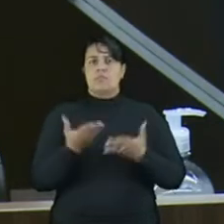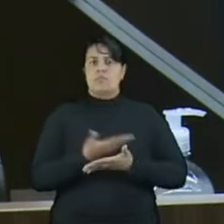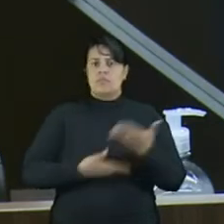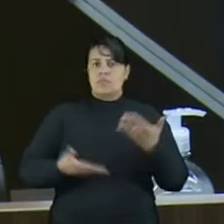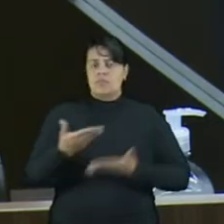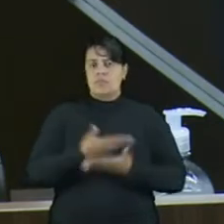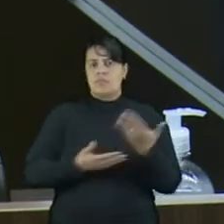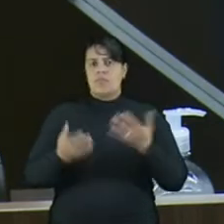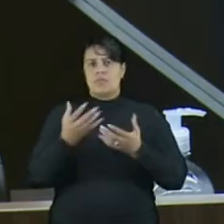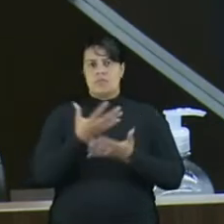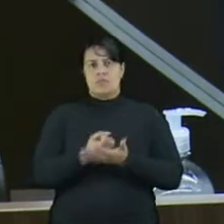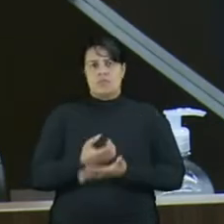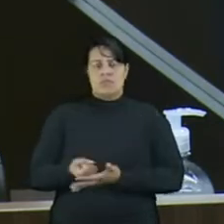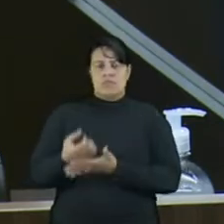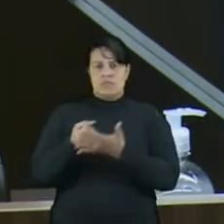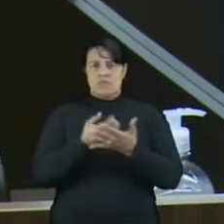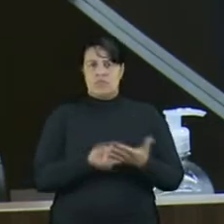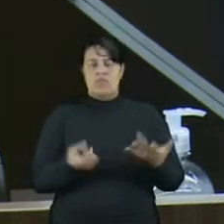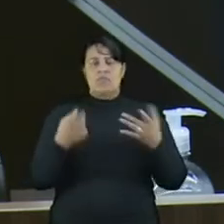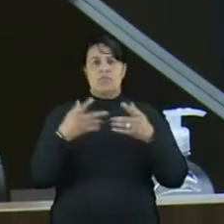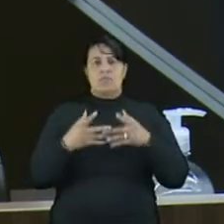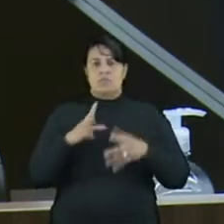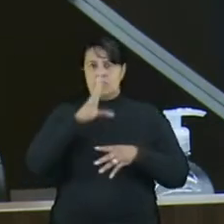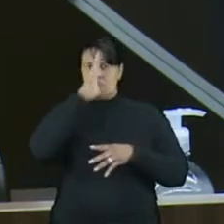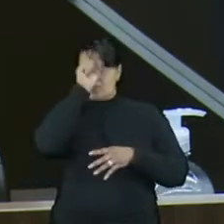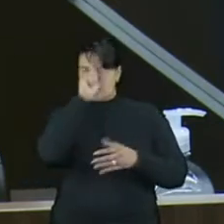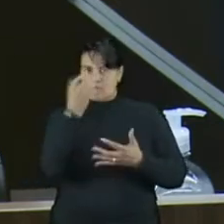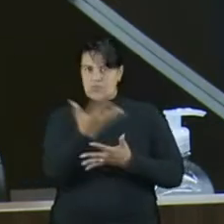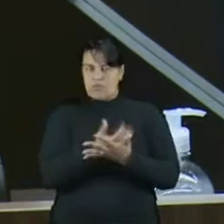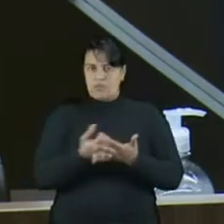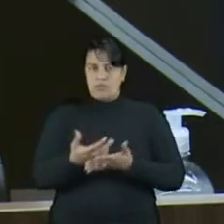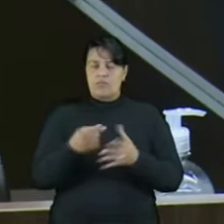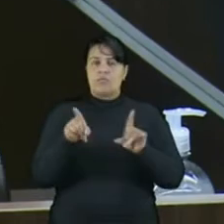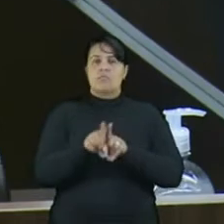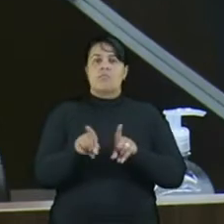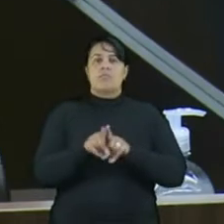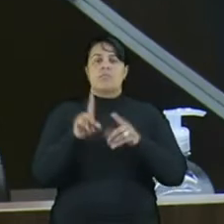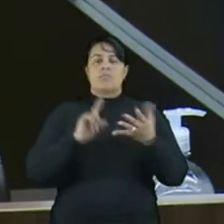compartilhamento de dados pessoais, violação de dados pessoais e medidas de proteção.